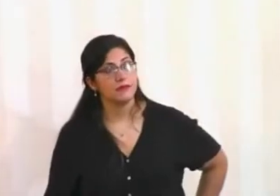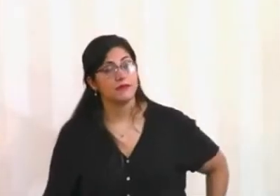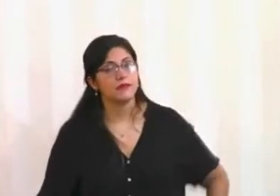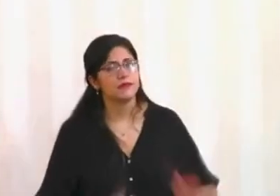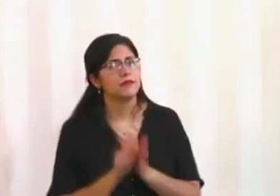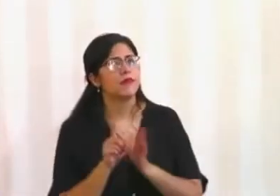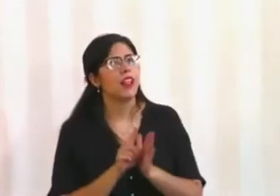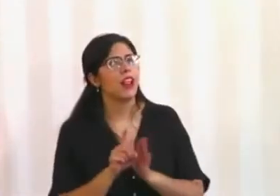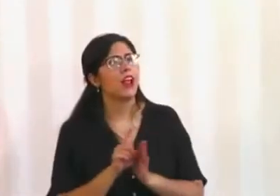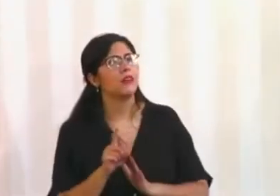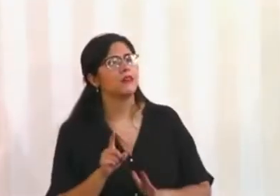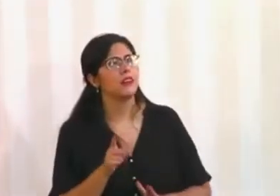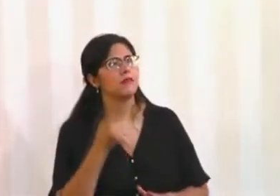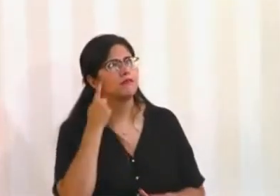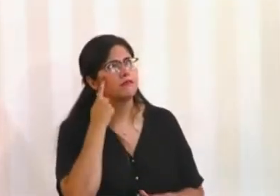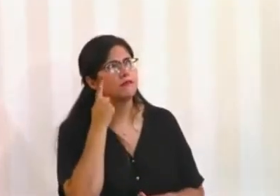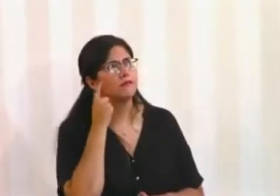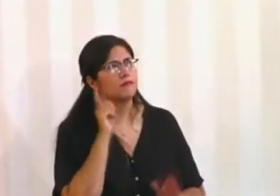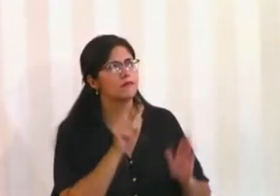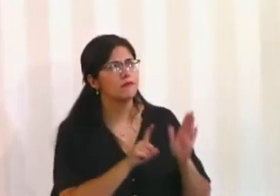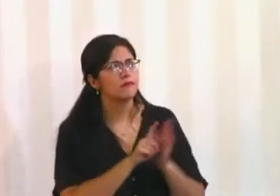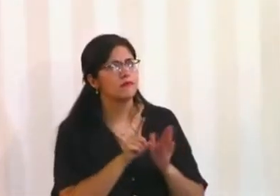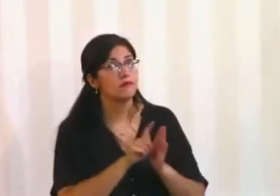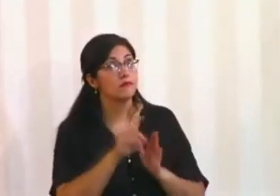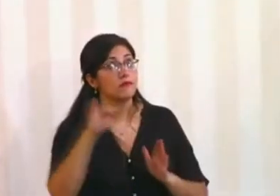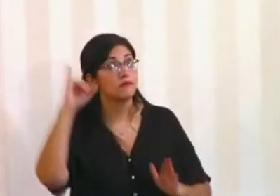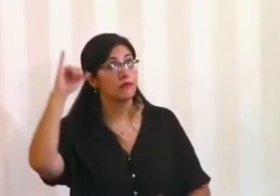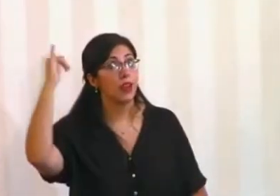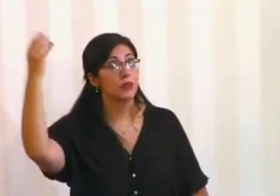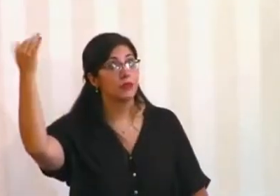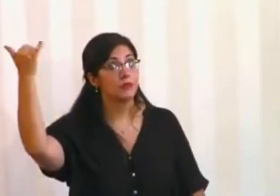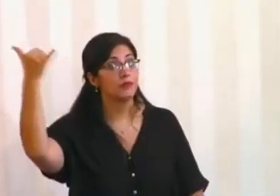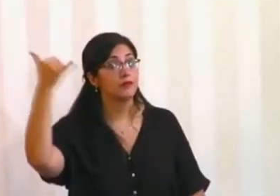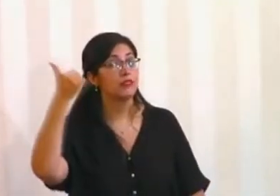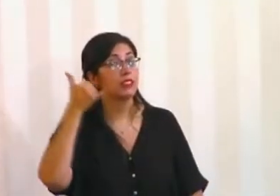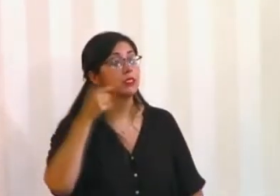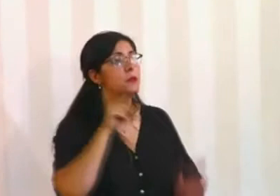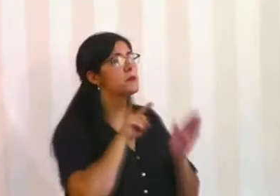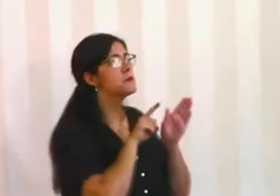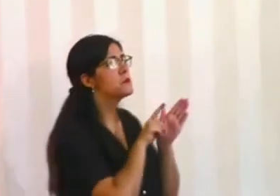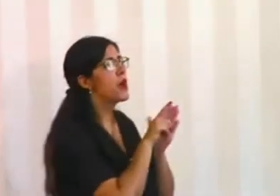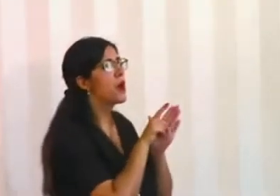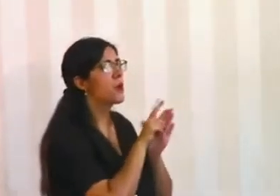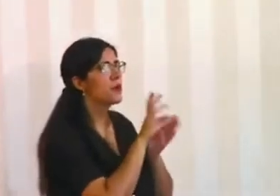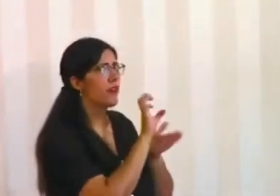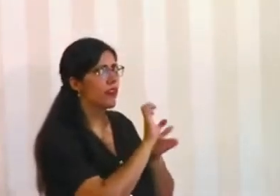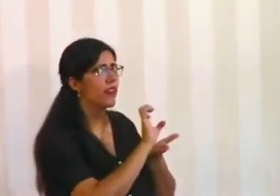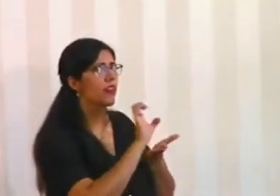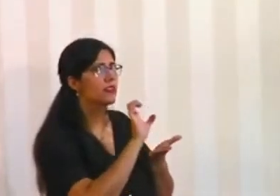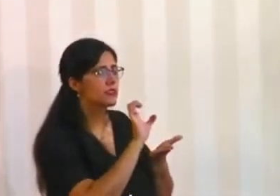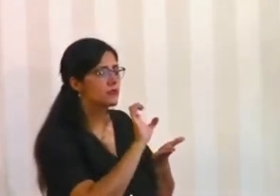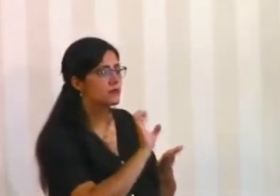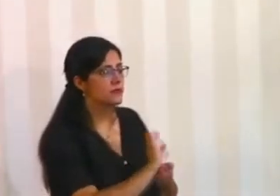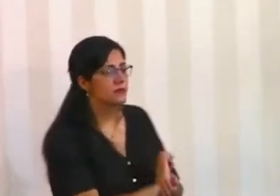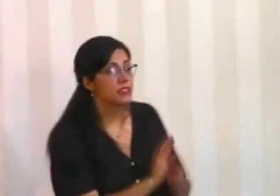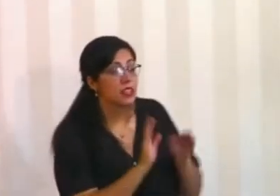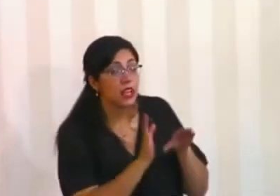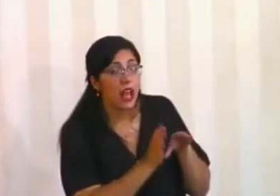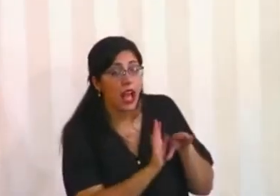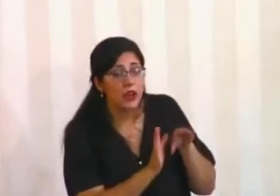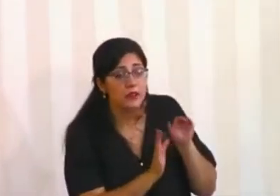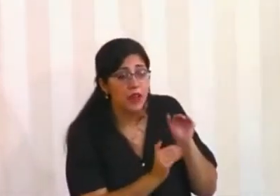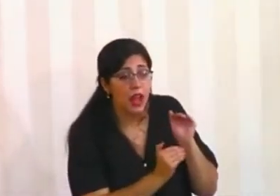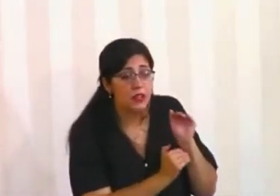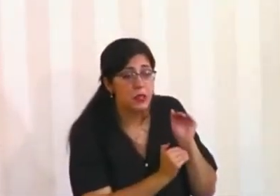é a pergunta que Deus fez para ele. Versículo 9. Ali entrou numa caverna onde passou a noite, e eis que lhe